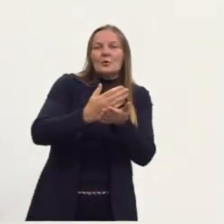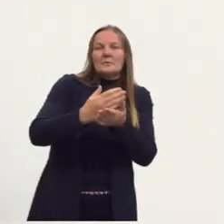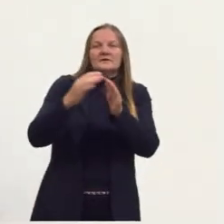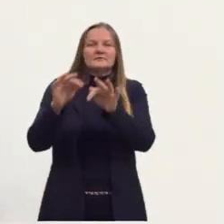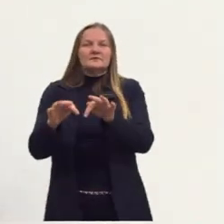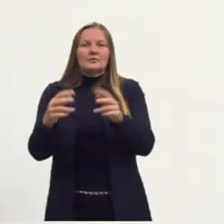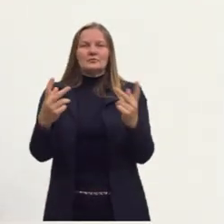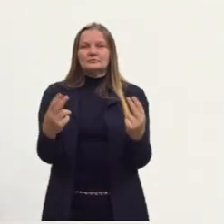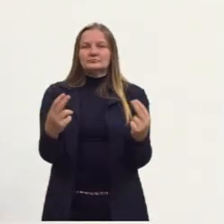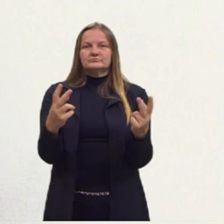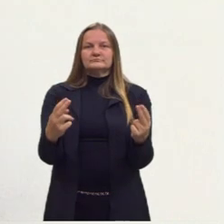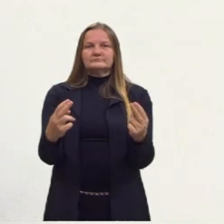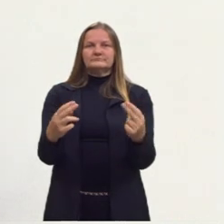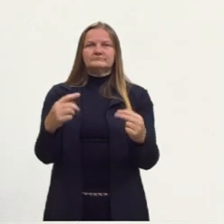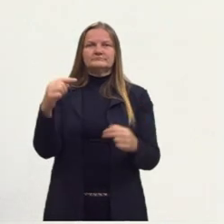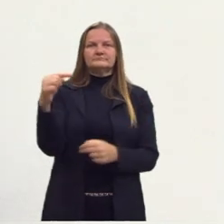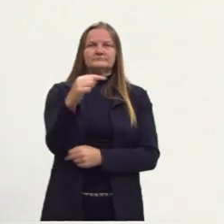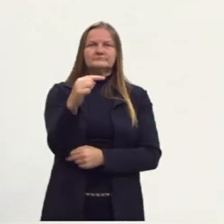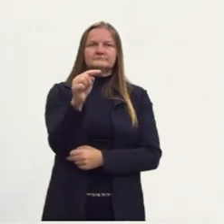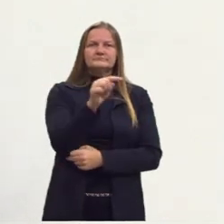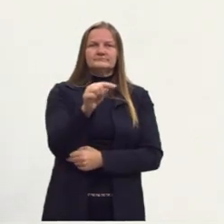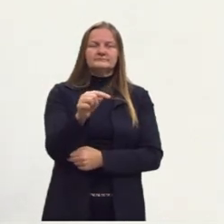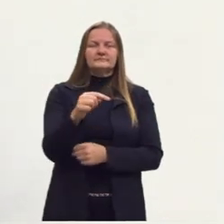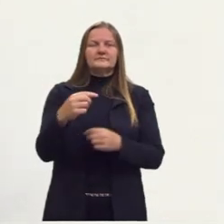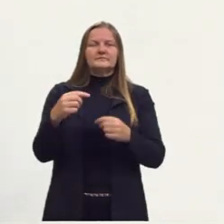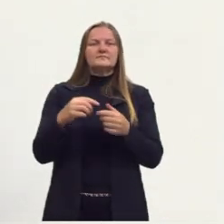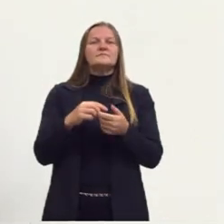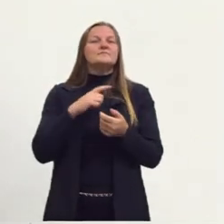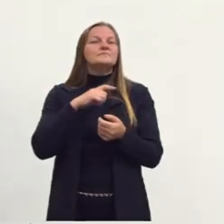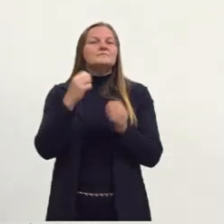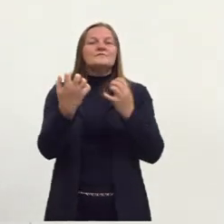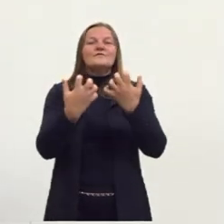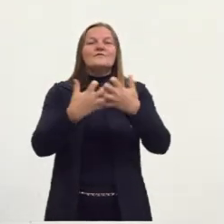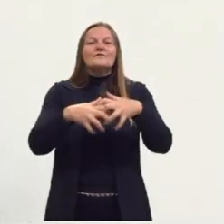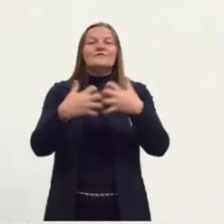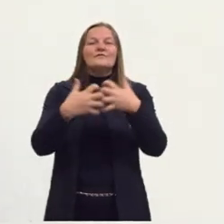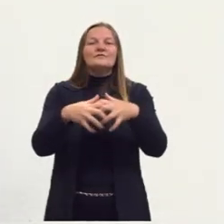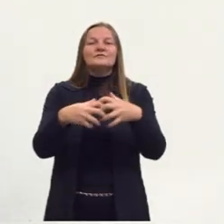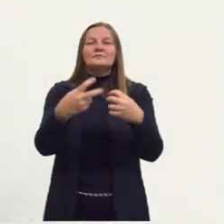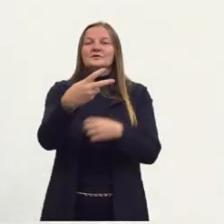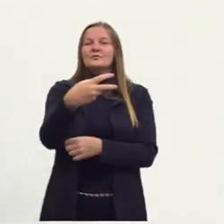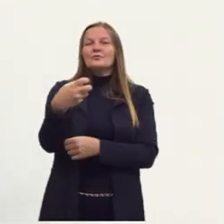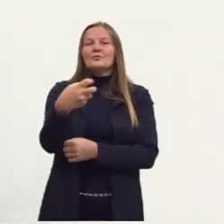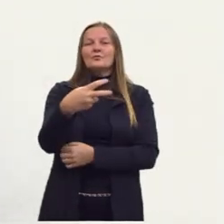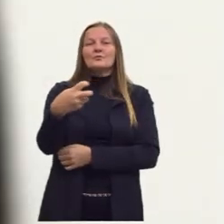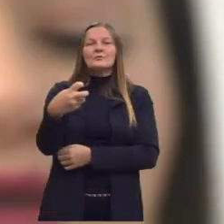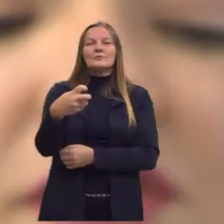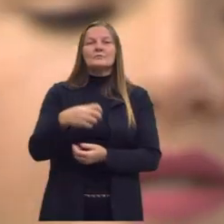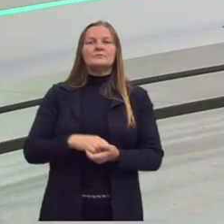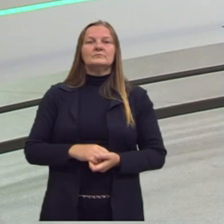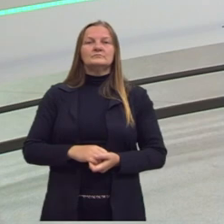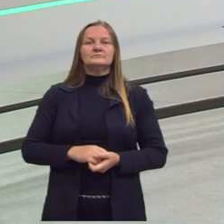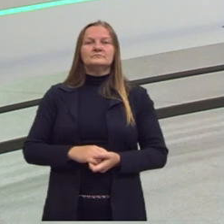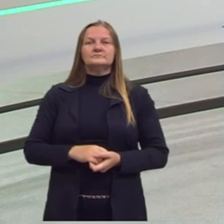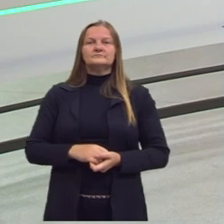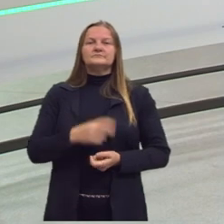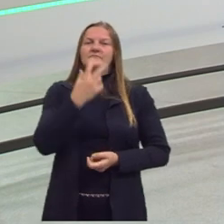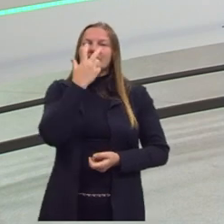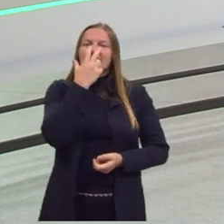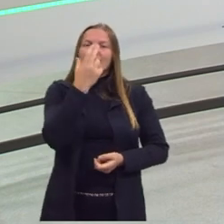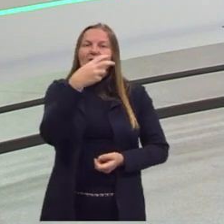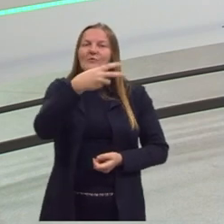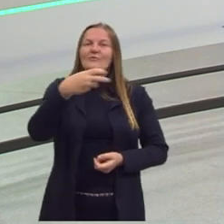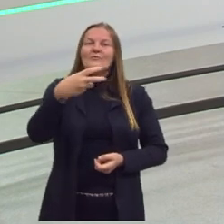aquela flecha da reação química ela tem que funcionar como um sinal de igual a como se ela fosse sinal de